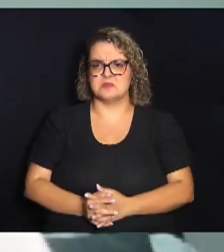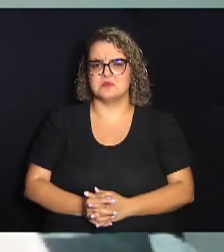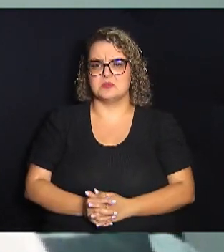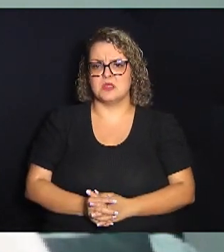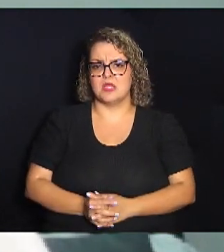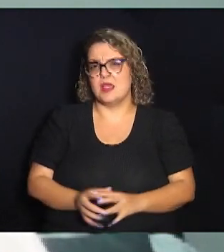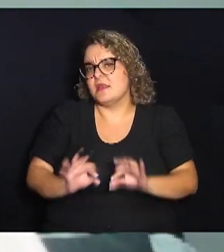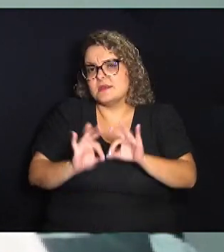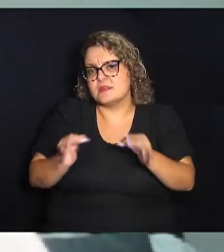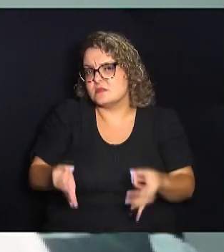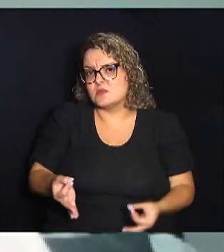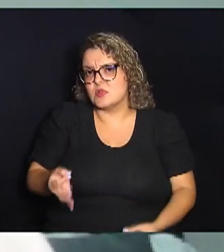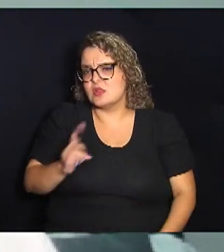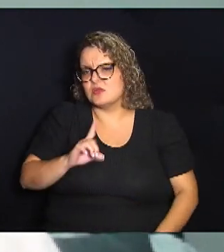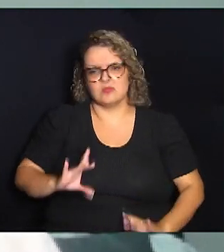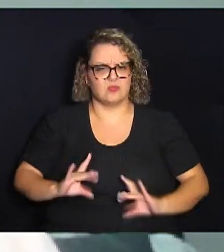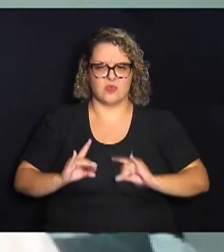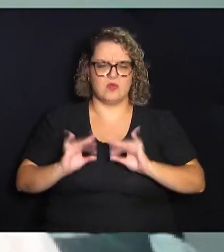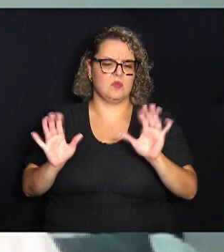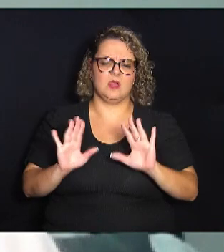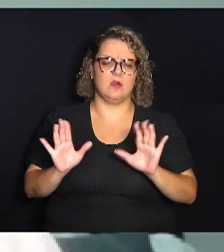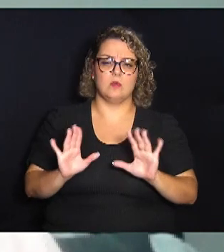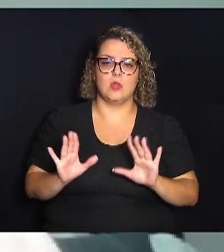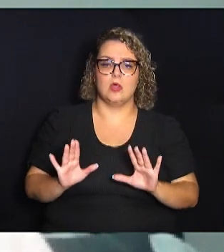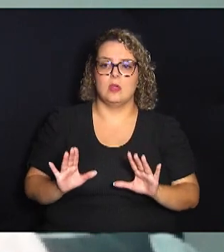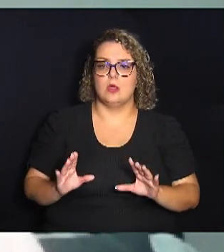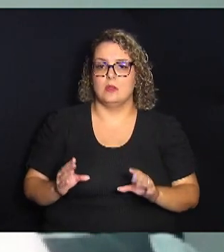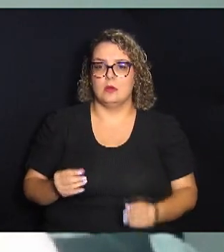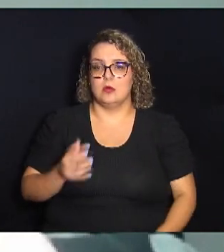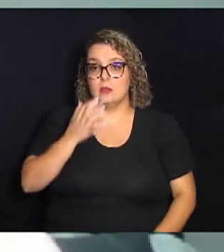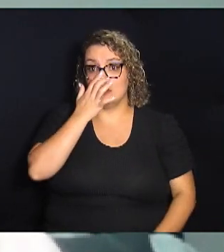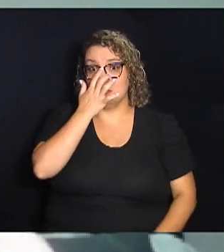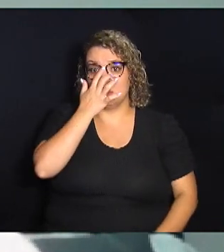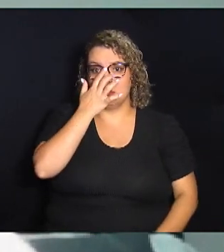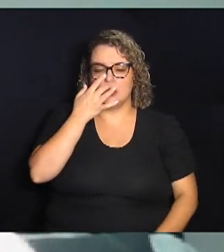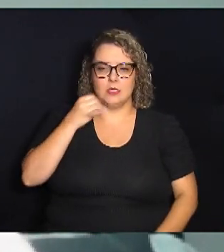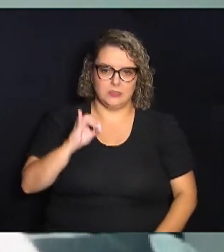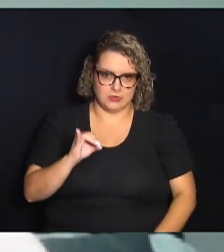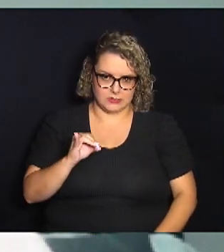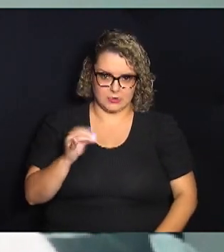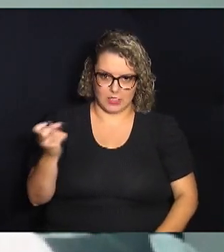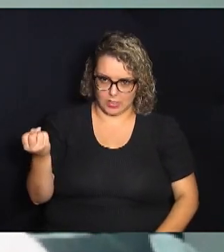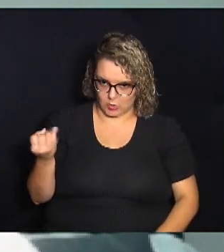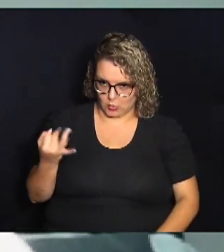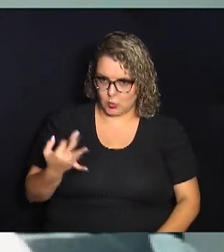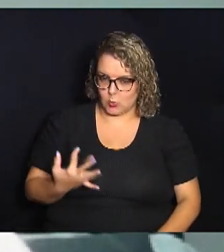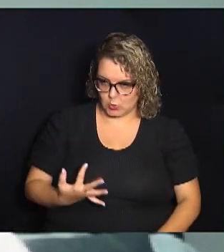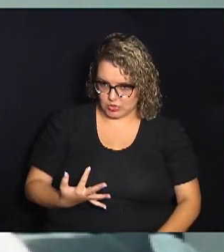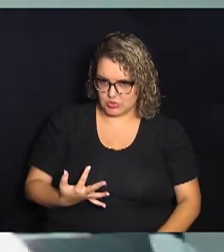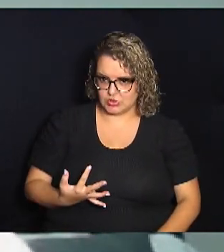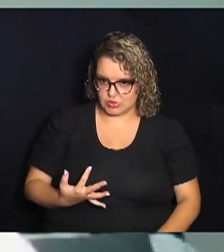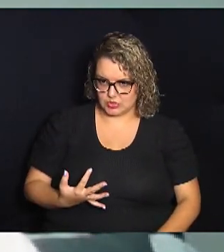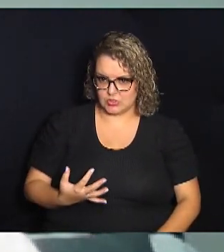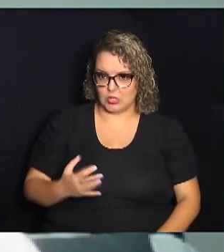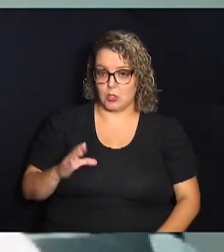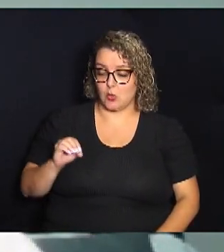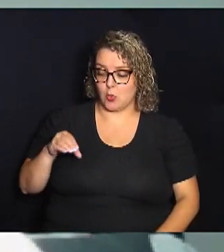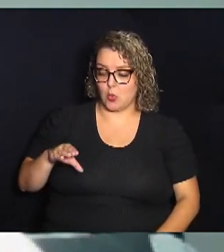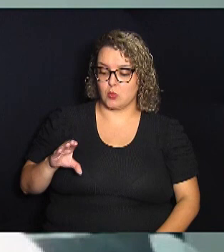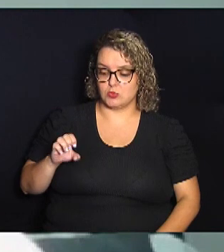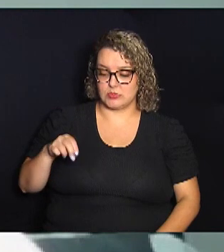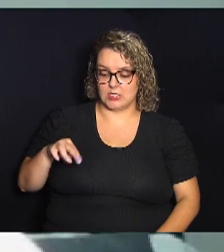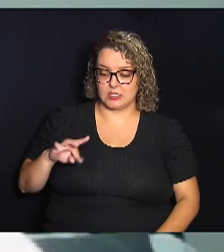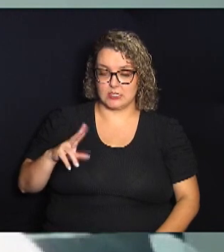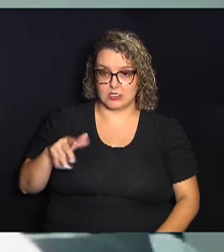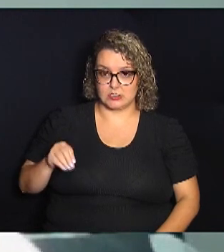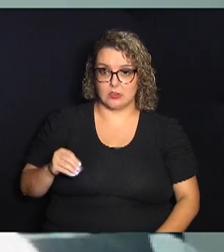simples. Não é muito hormônio, não. Você não está dando. Se você pegar em quantidade, em concentração, a